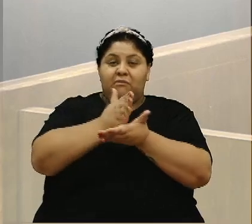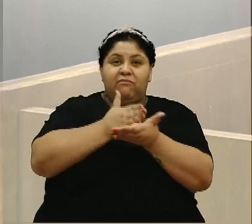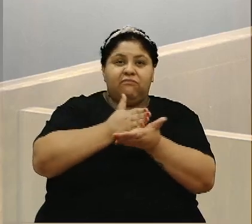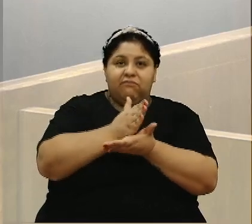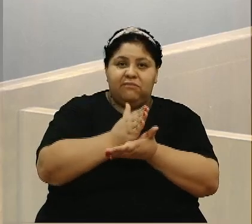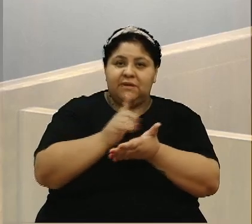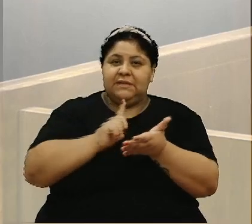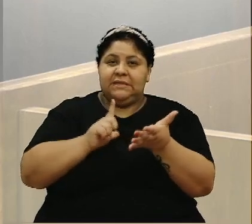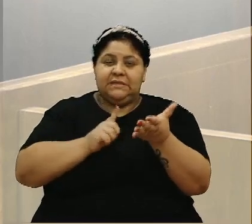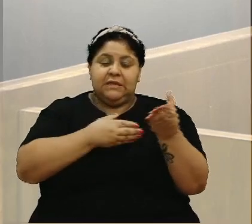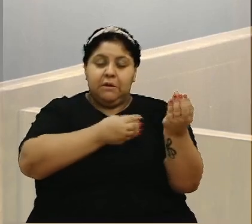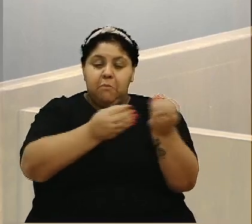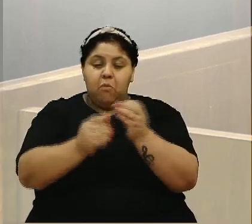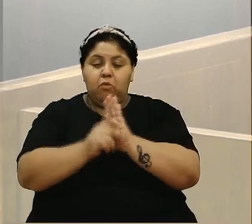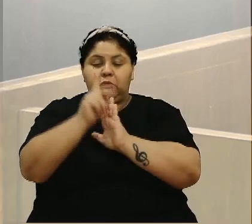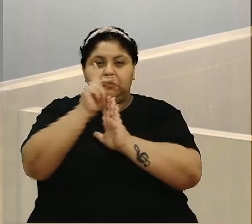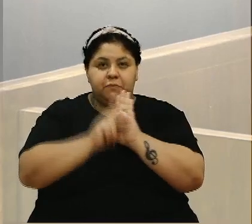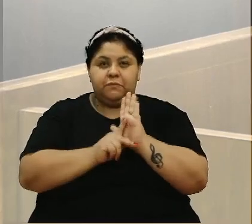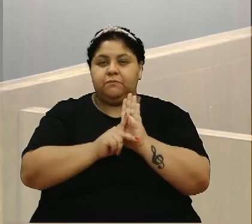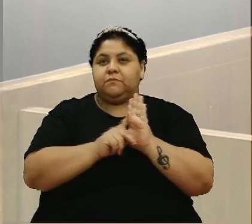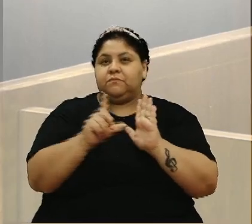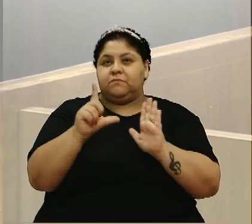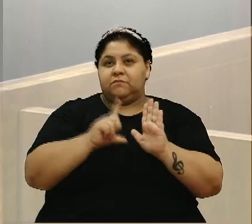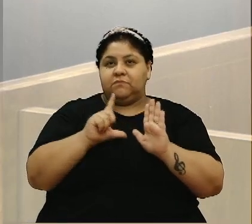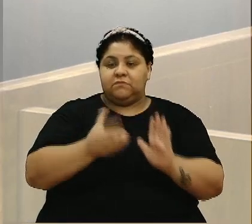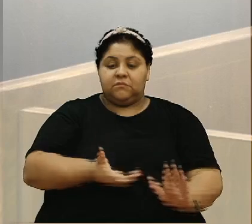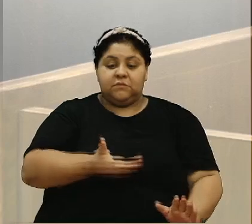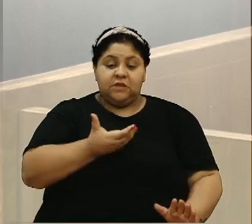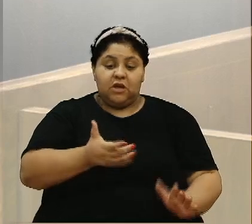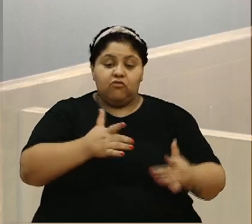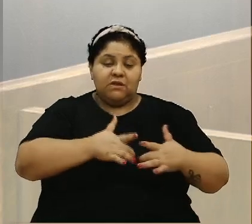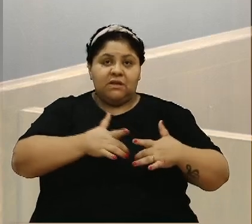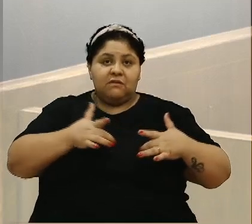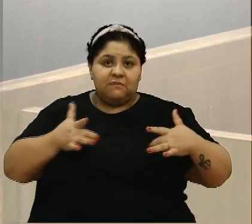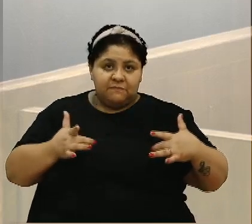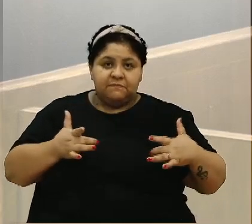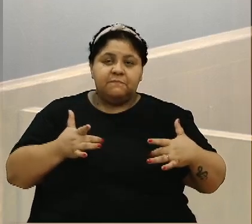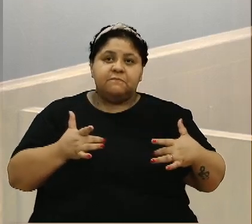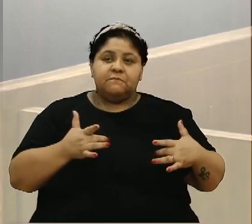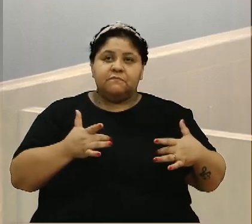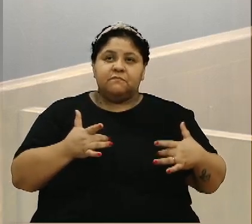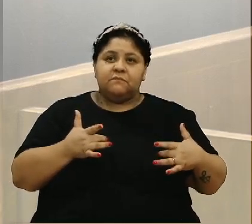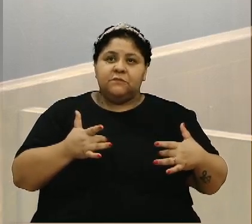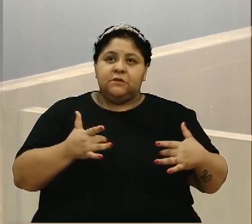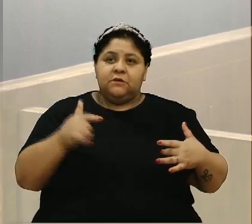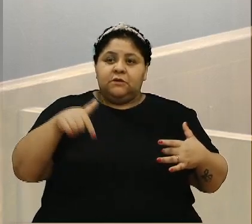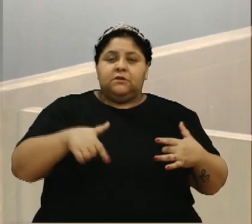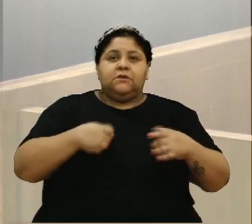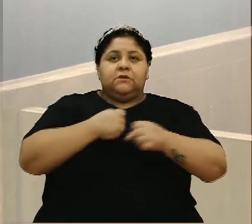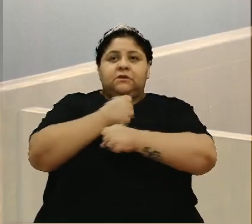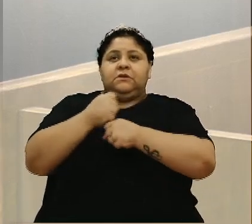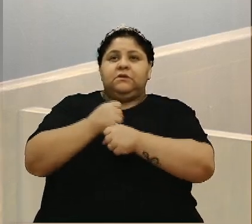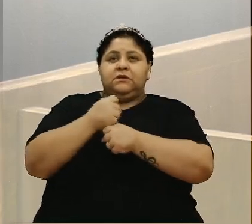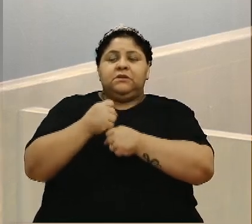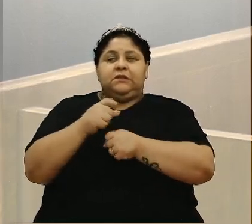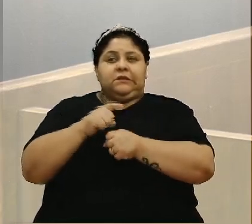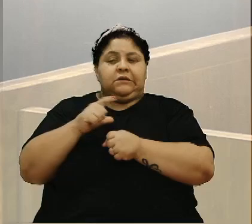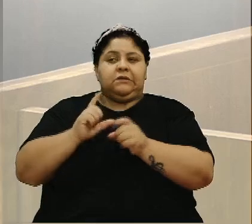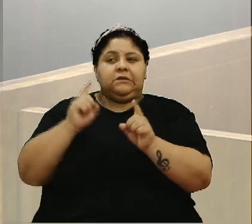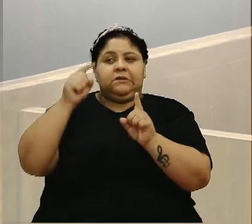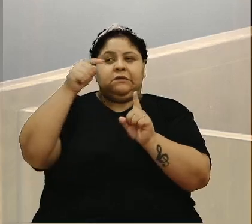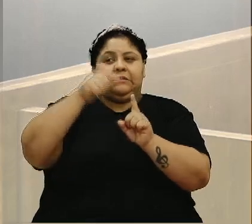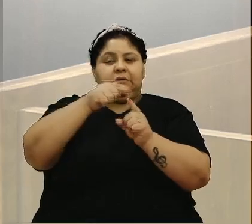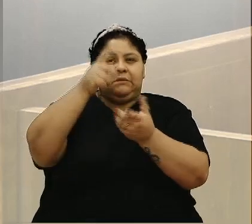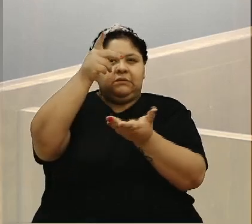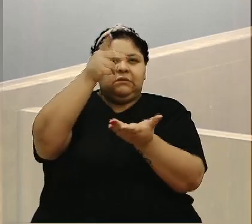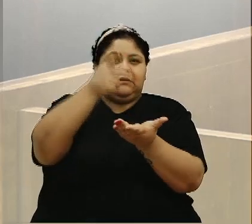inúmeros projetos, tem o Natal Solidário, que esse ano tinha a previsão de